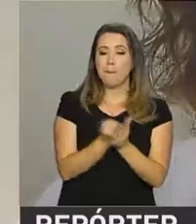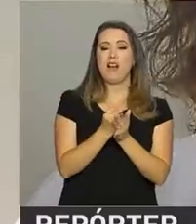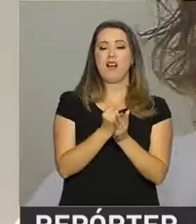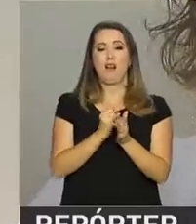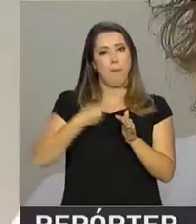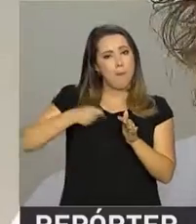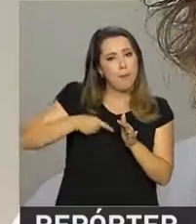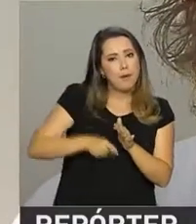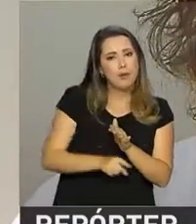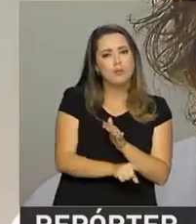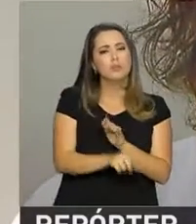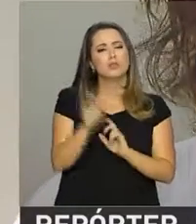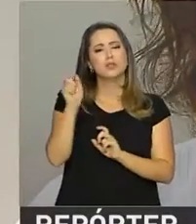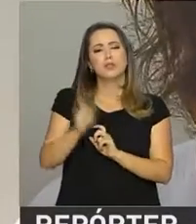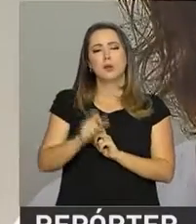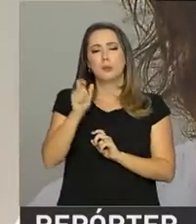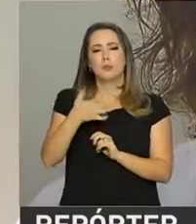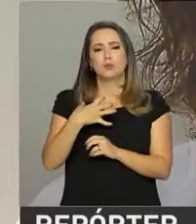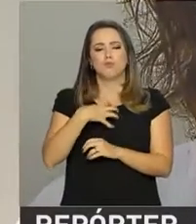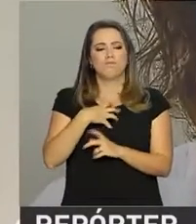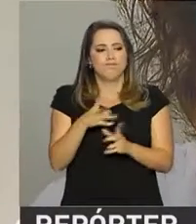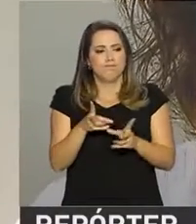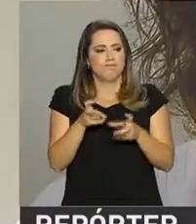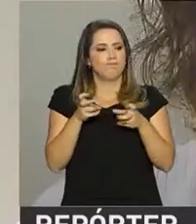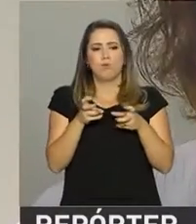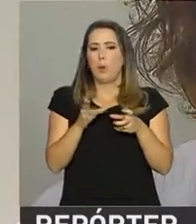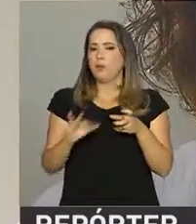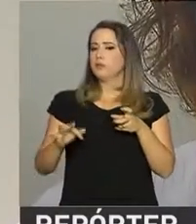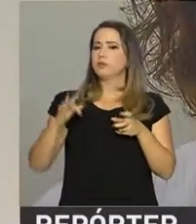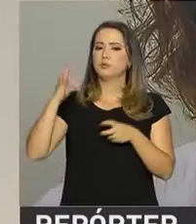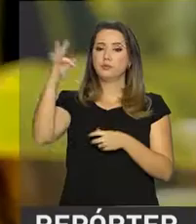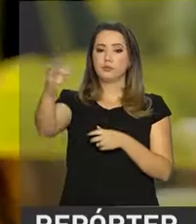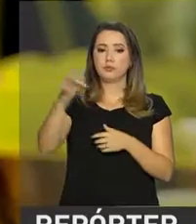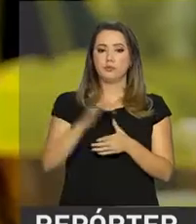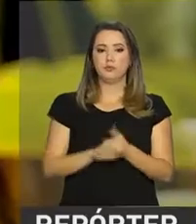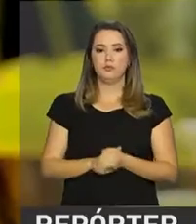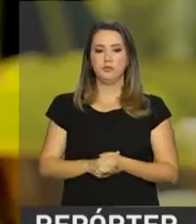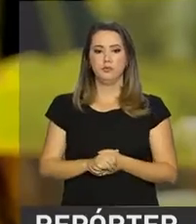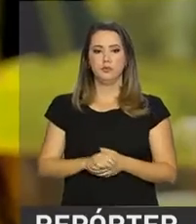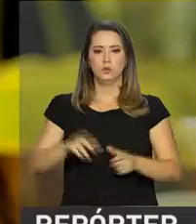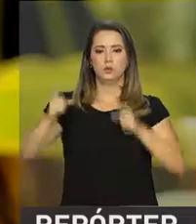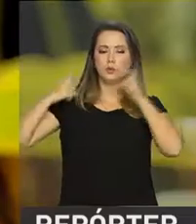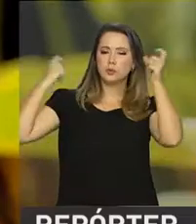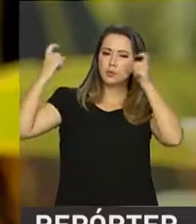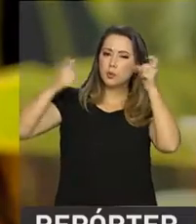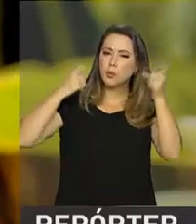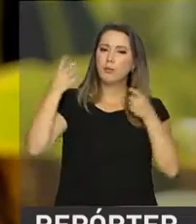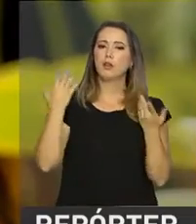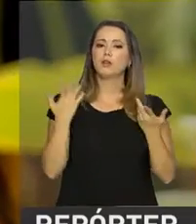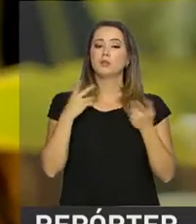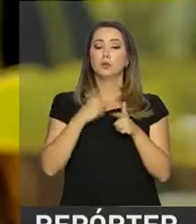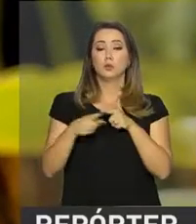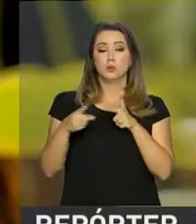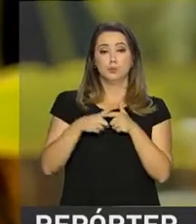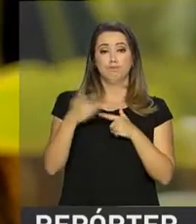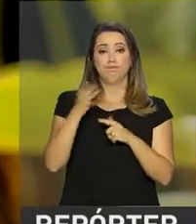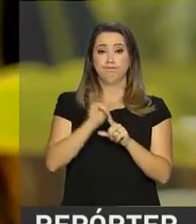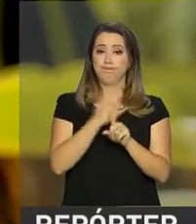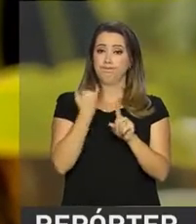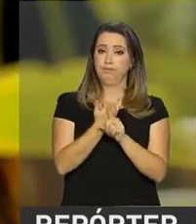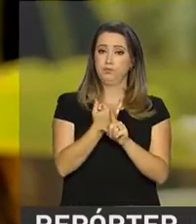que a pessoa se dá conta mais tarde preocupado com a questão o ministério da educação